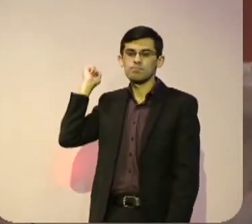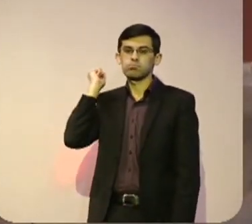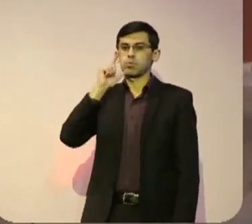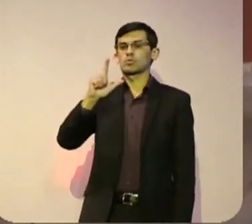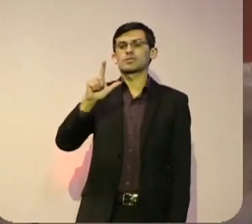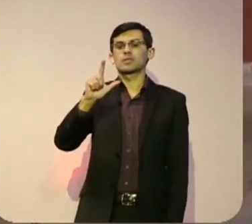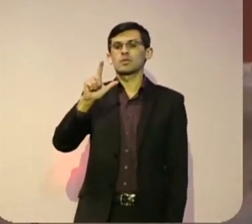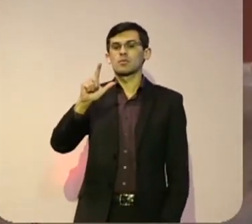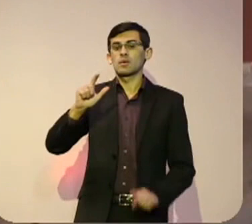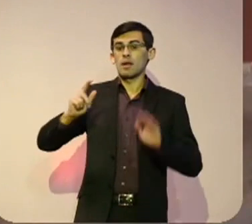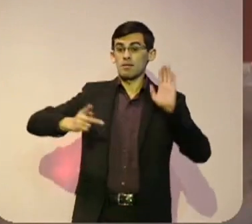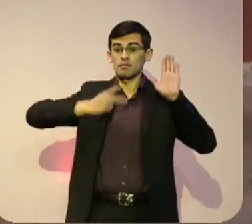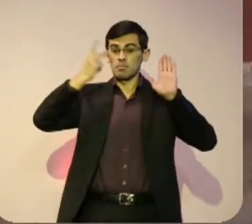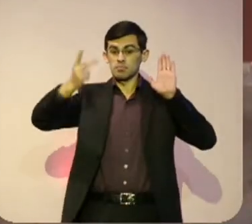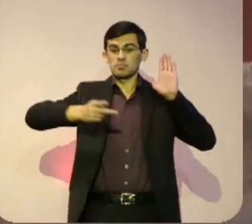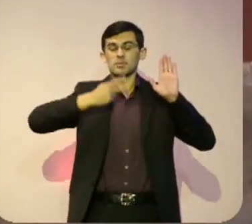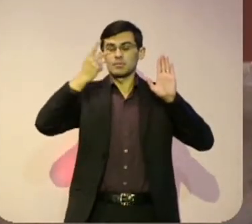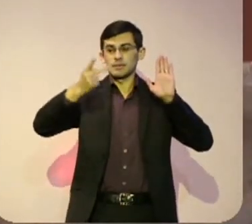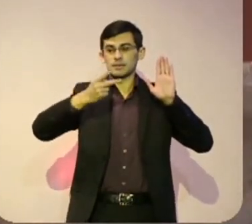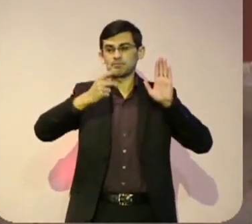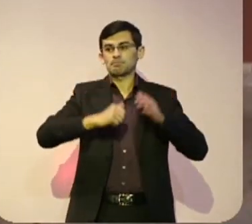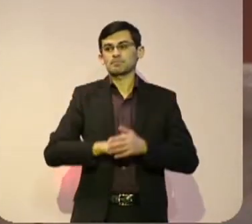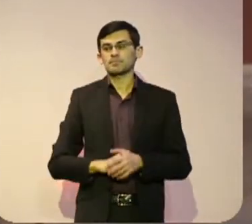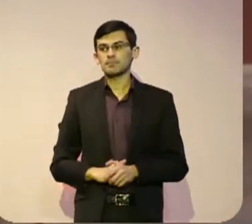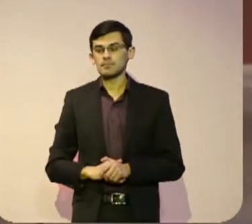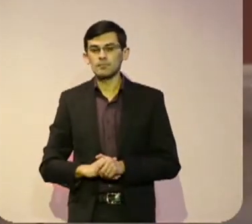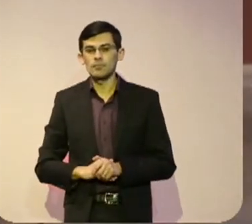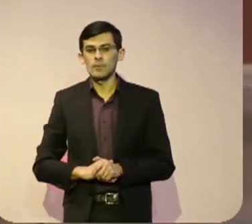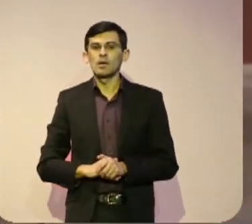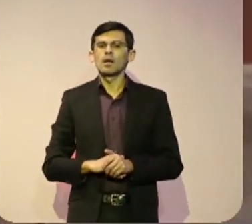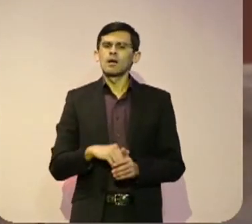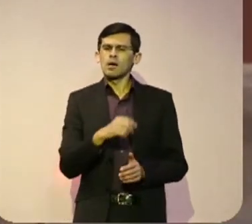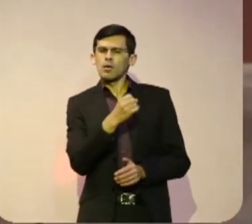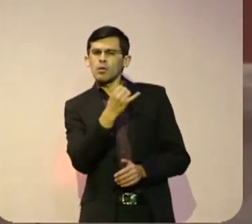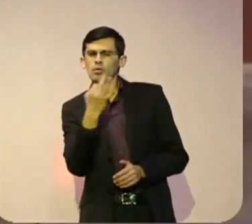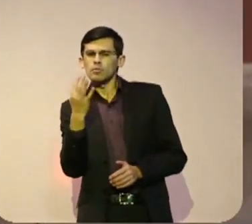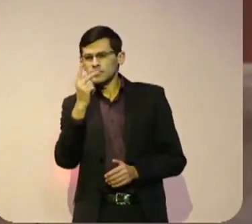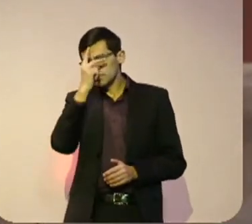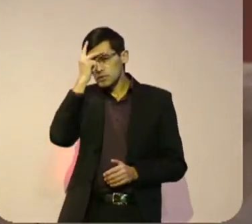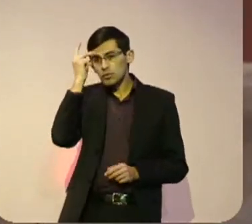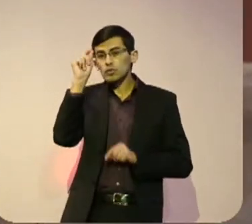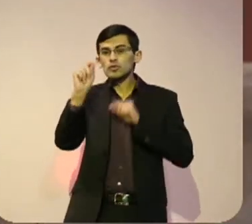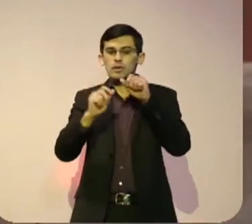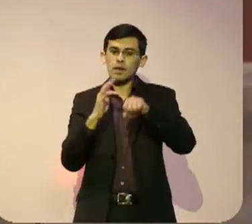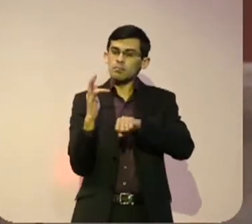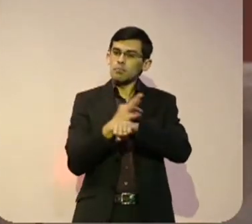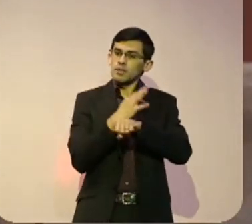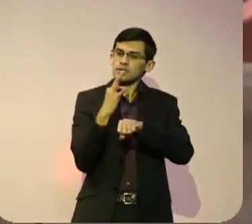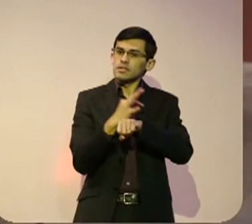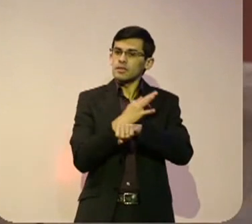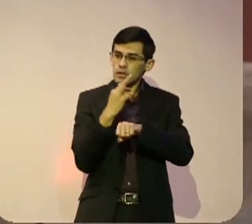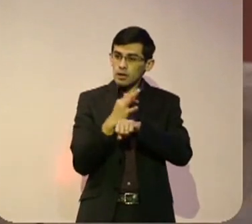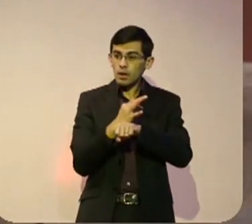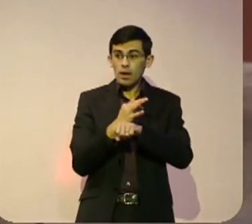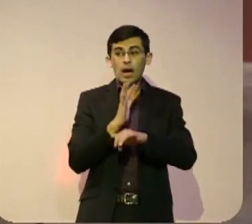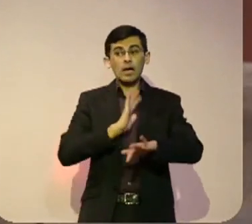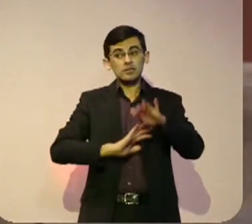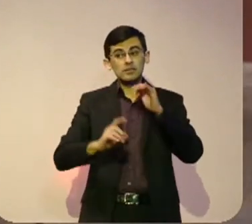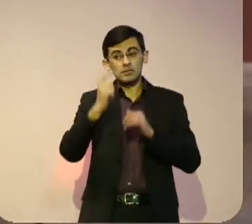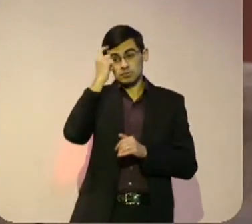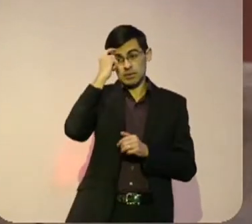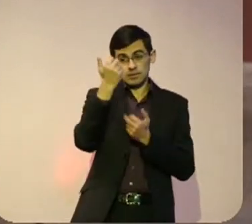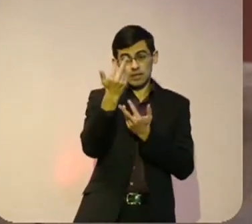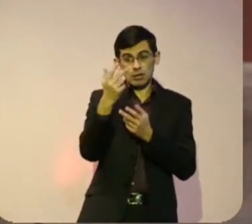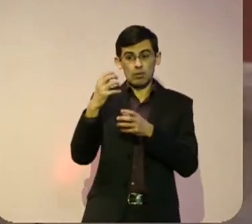alcancem a promessa. E para alguns parece que o perseverar é a mesma coisa do confiar.